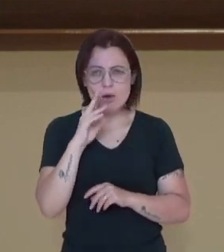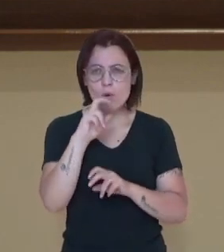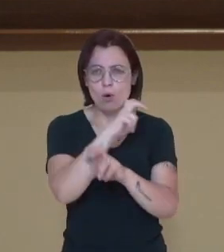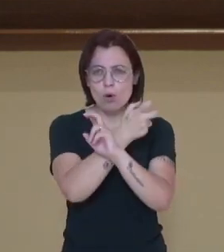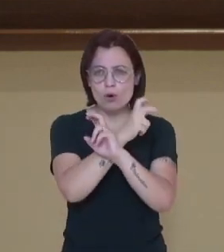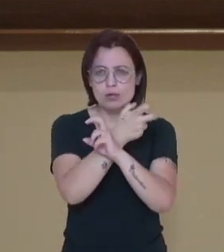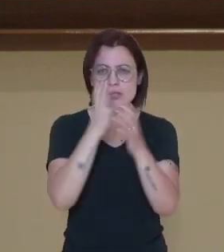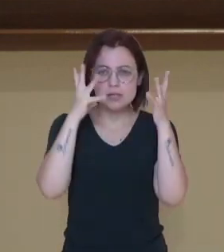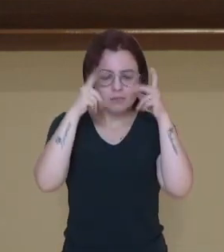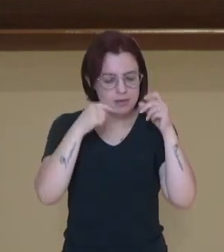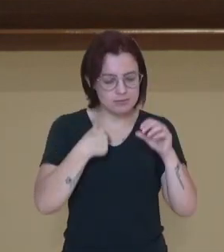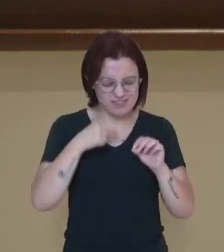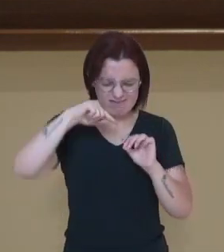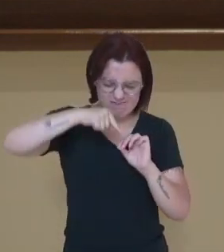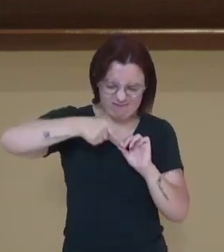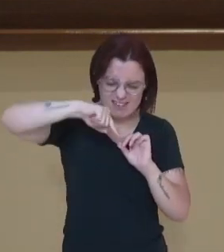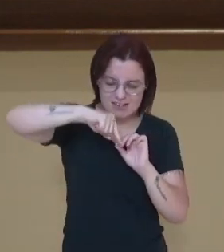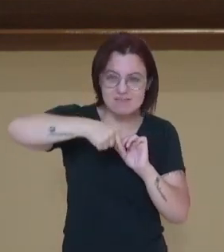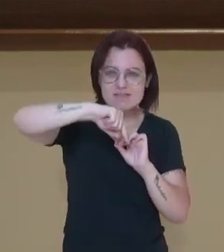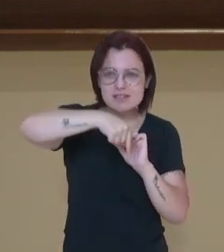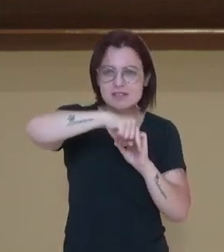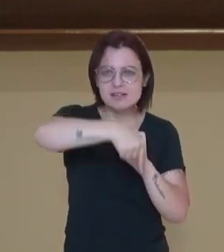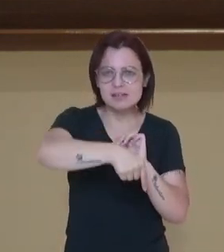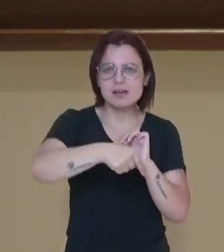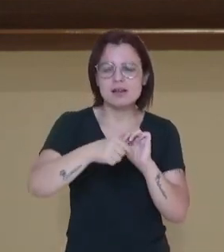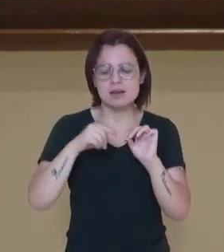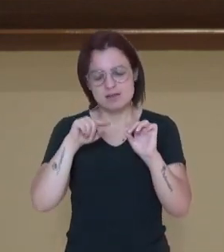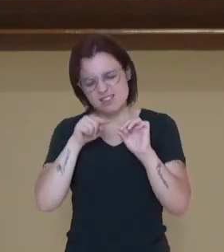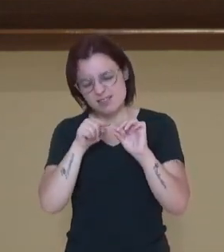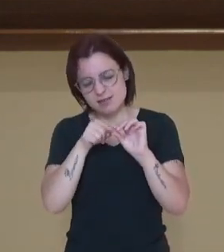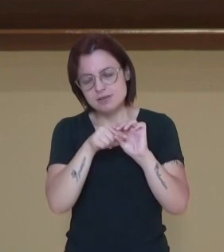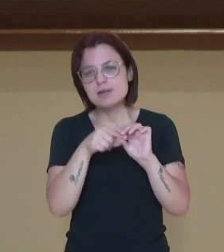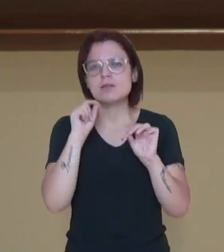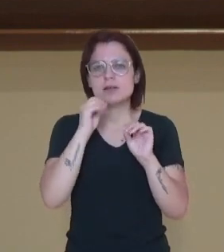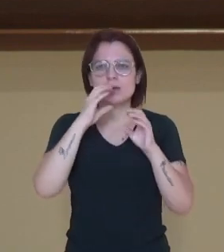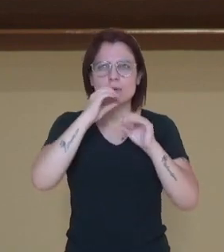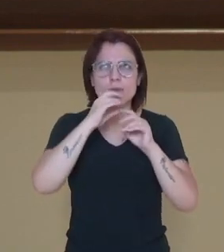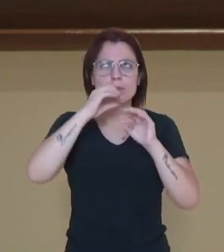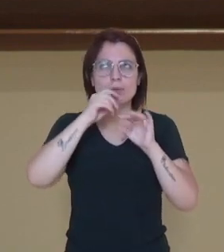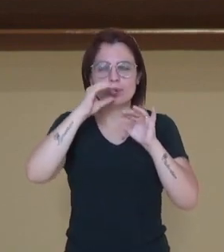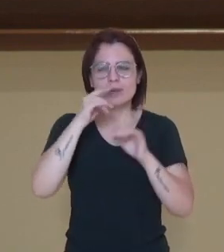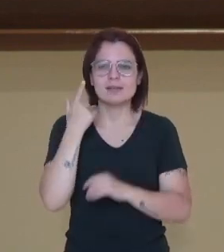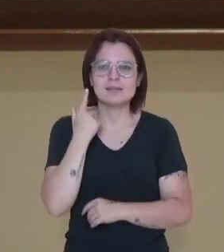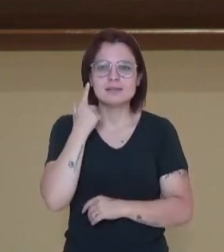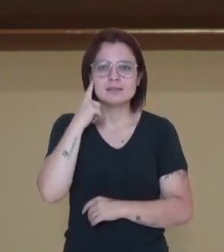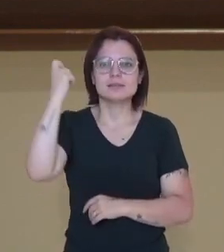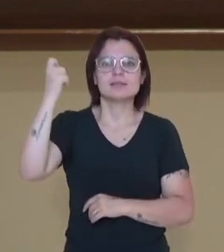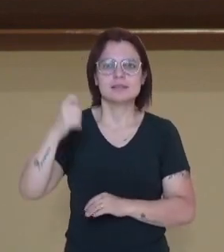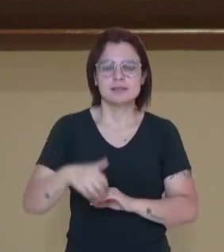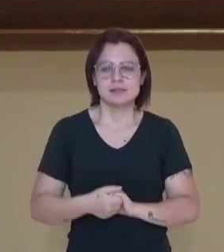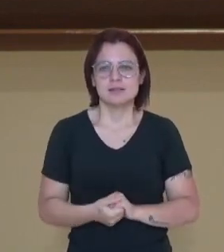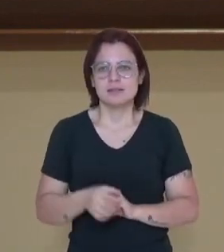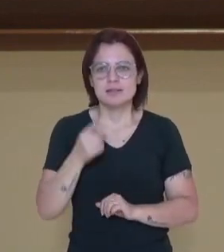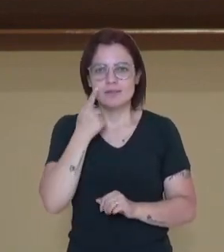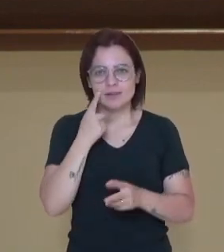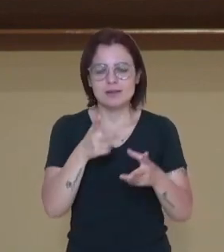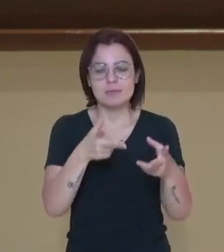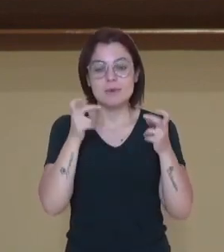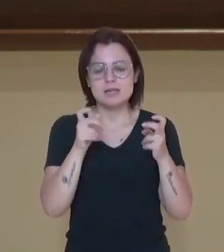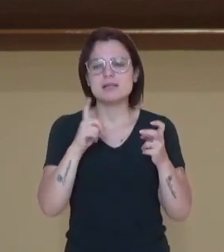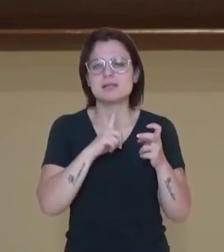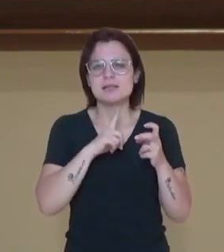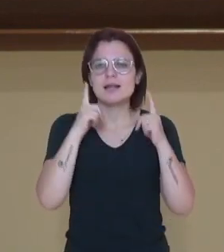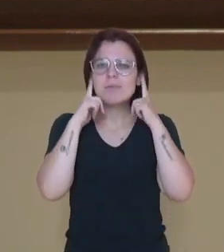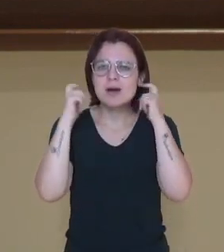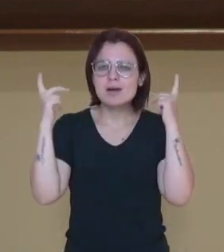a superfície de um osso, de um resto de animal, e teve a ideia de soprar e percebeu que dali